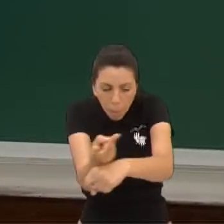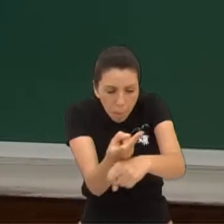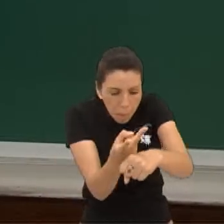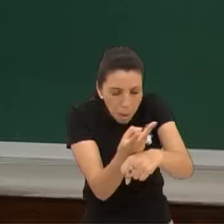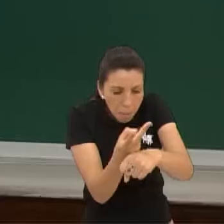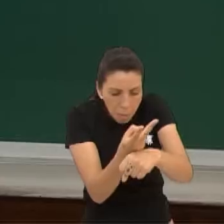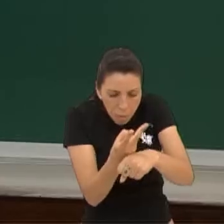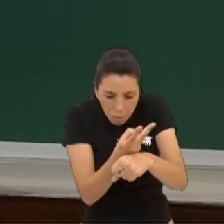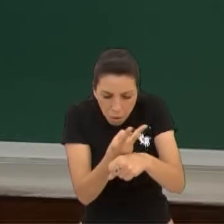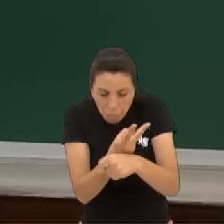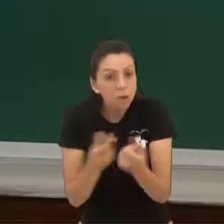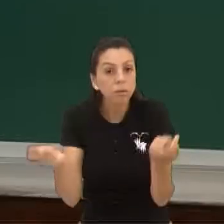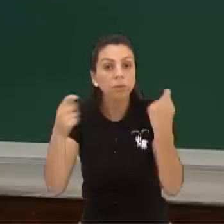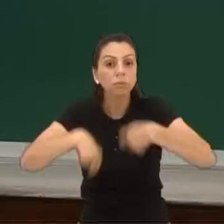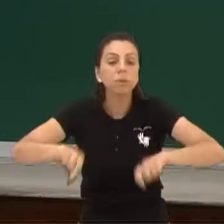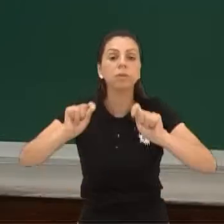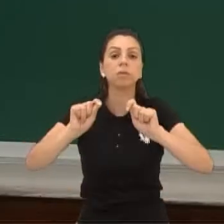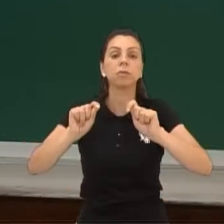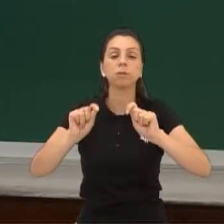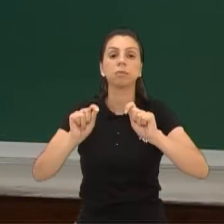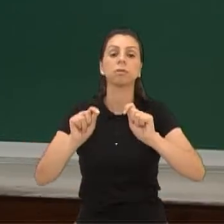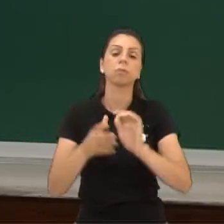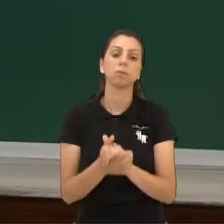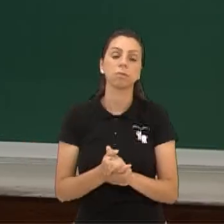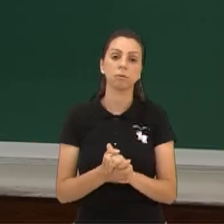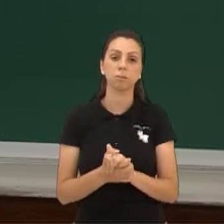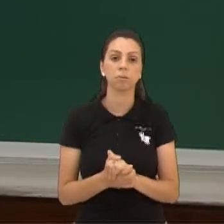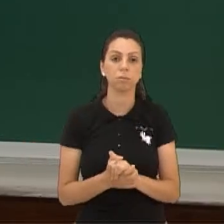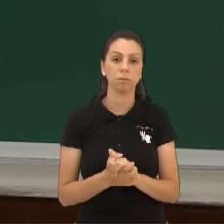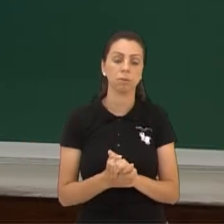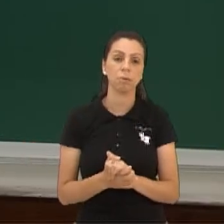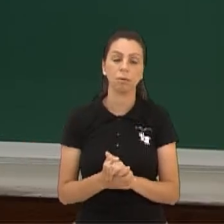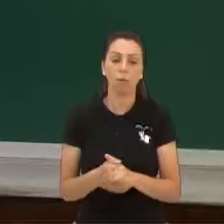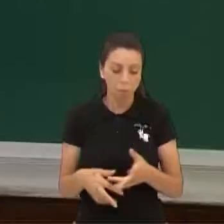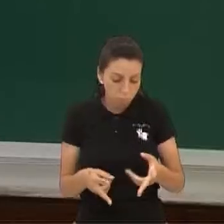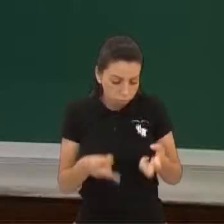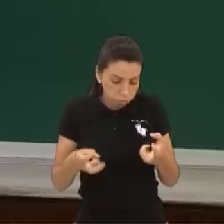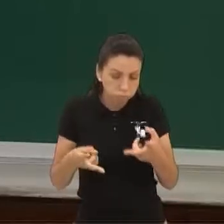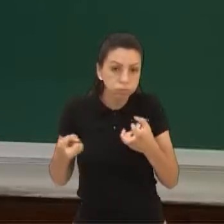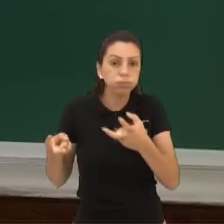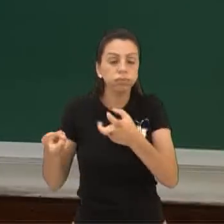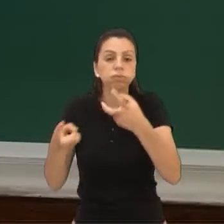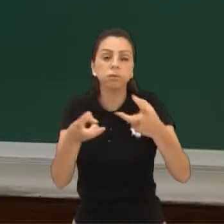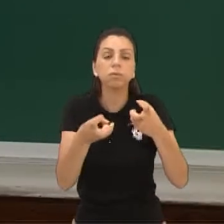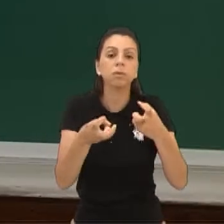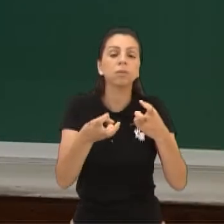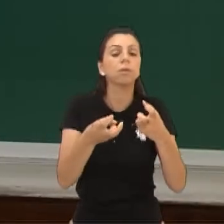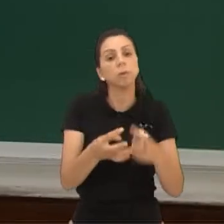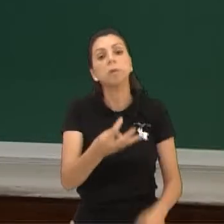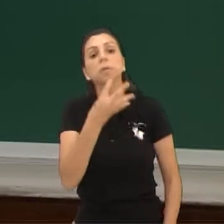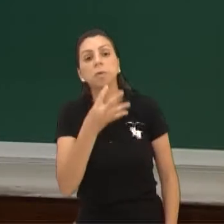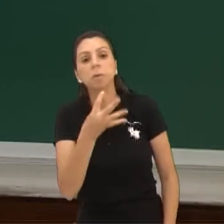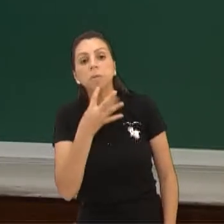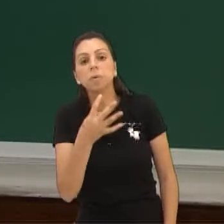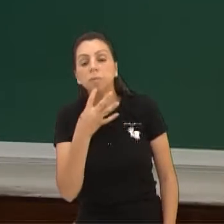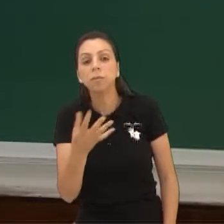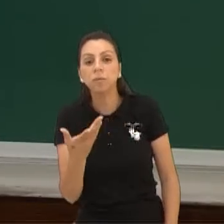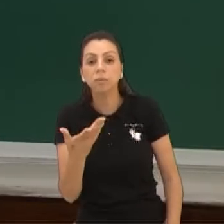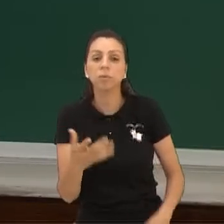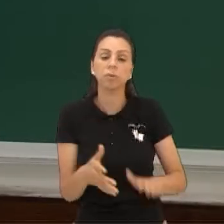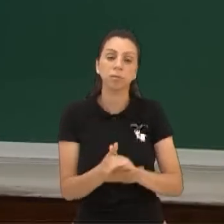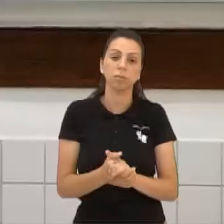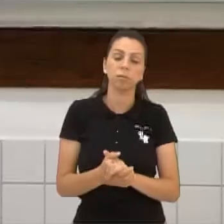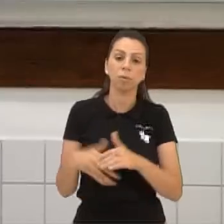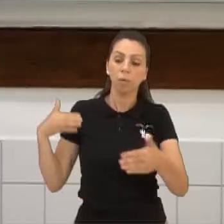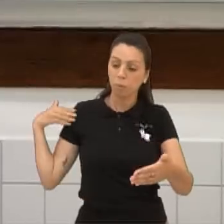que a gente precisa. Explorar não no sentido pejorativo, mas no sentido de conhecer. Então, a